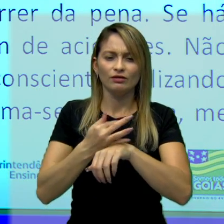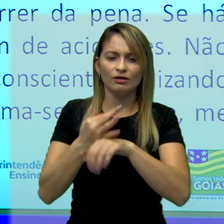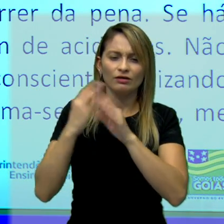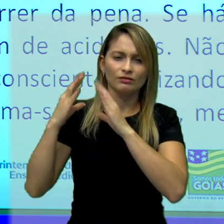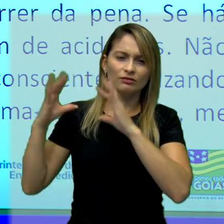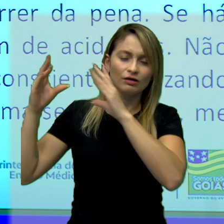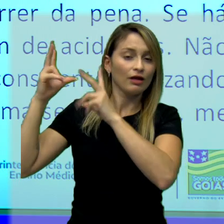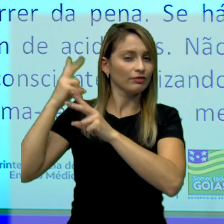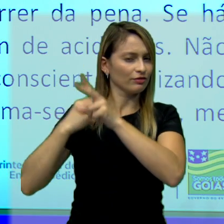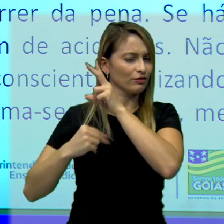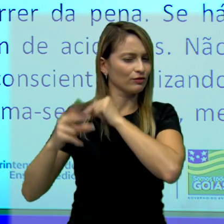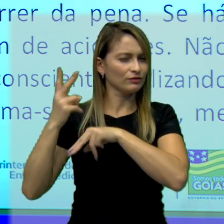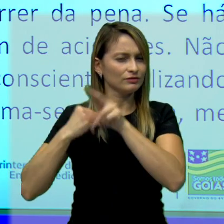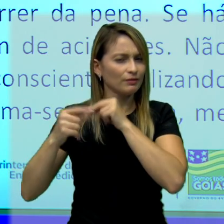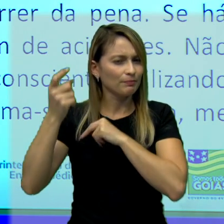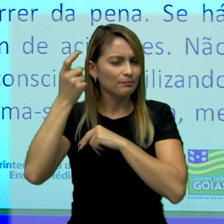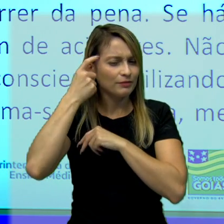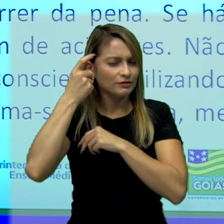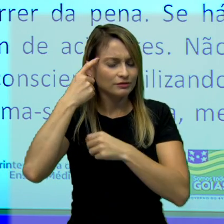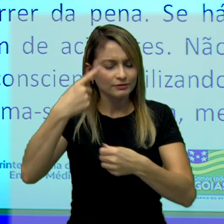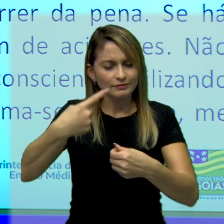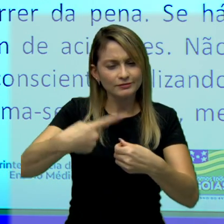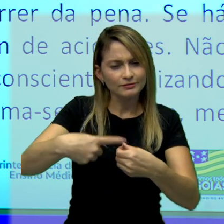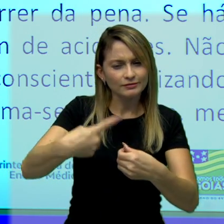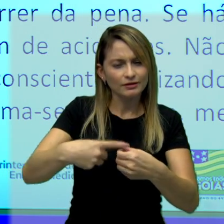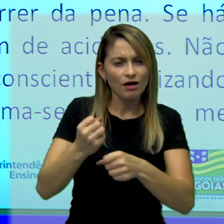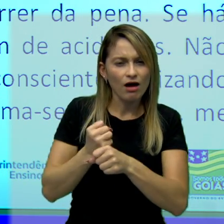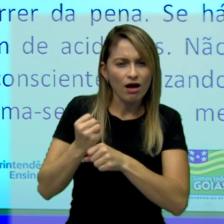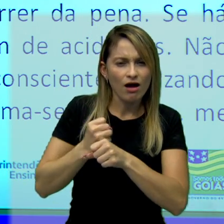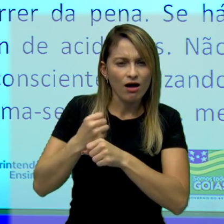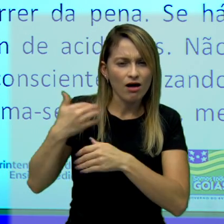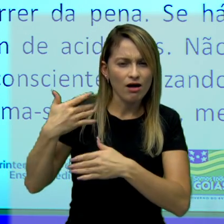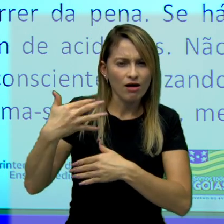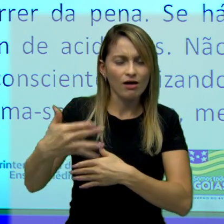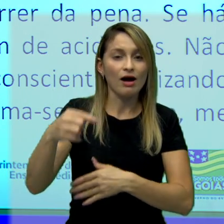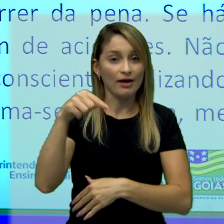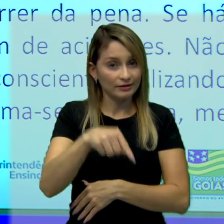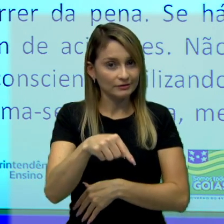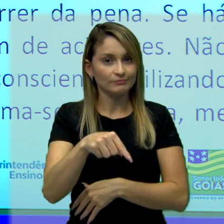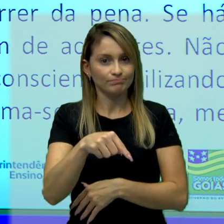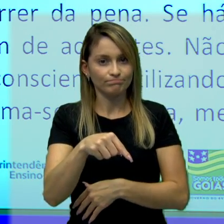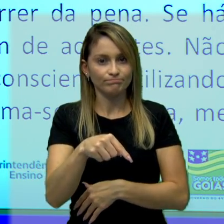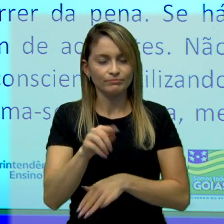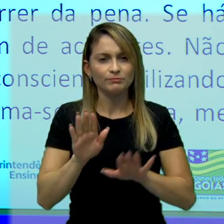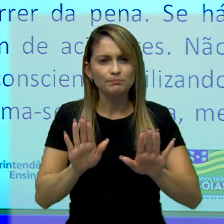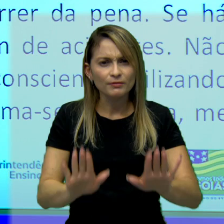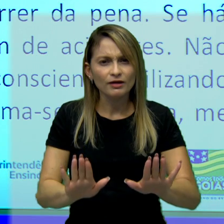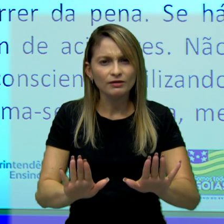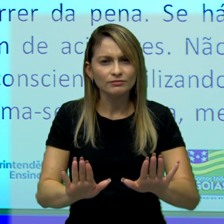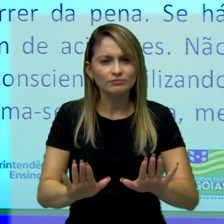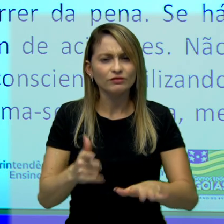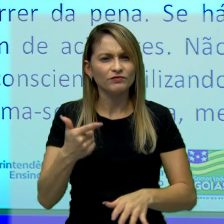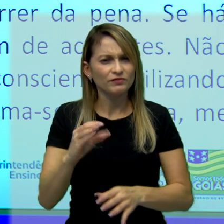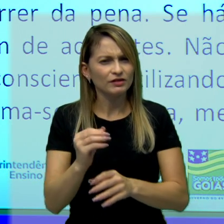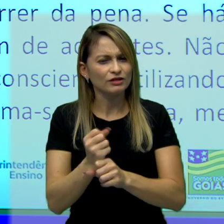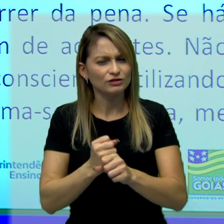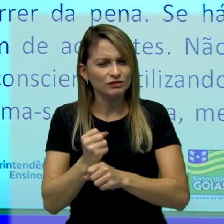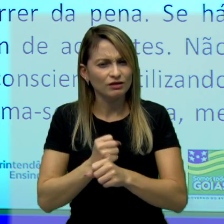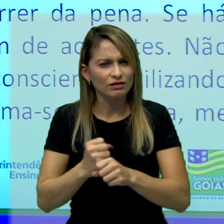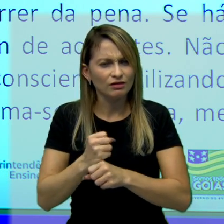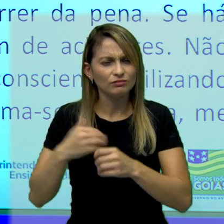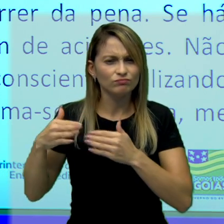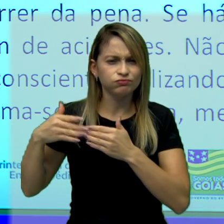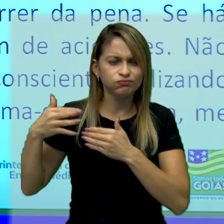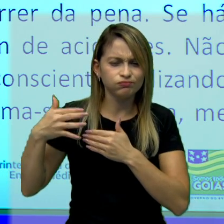adolescente começou a trabalhar e vi Pasárgada e vivi durante alguns anos em Pasárgada. Mas, 20